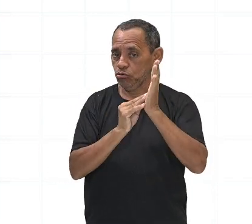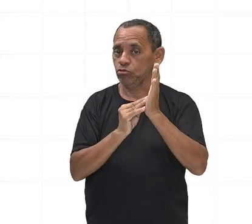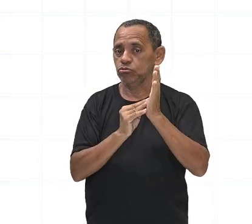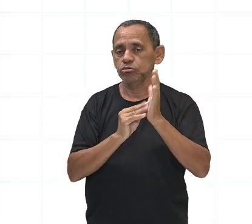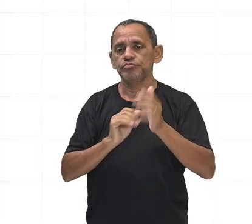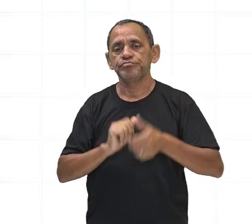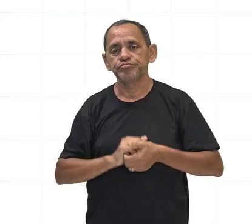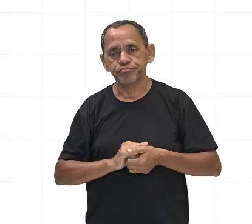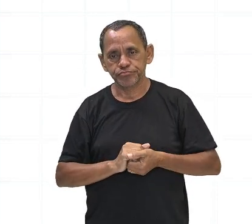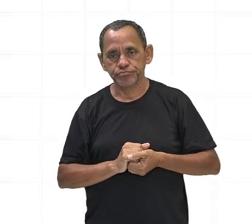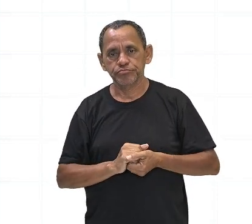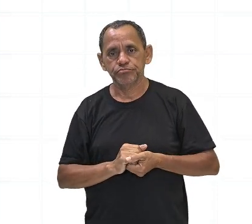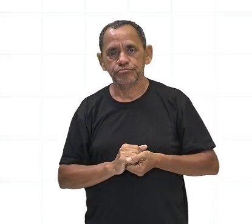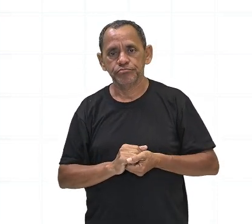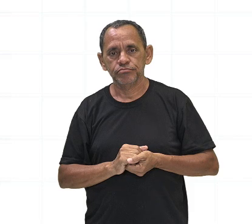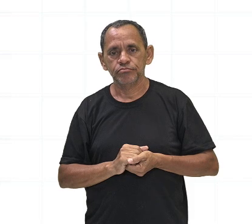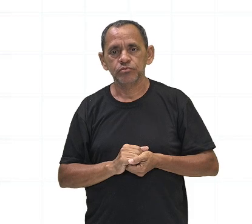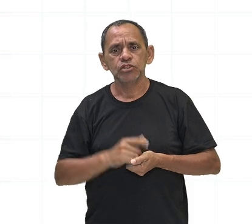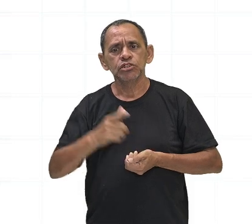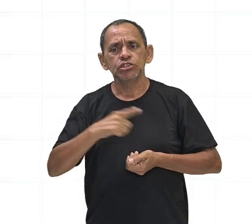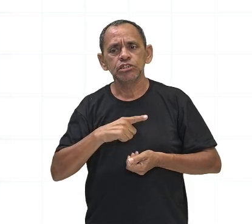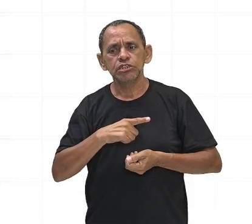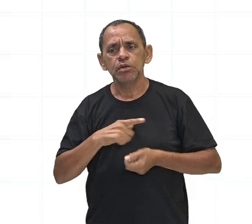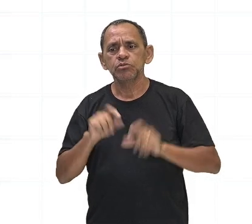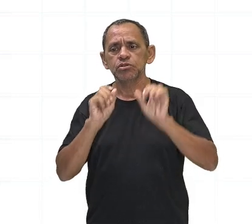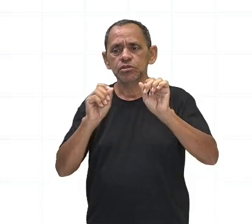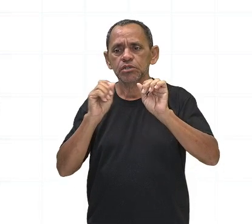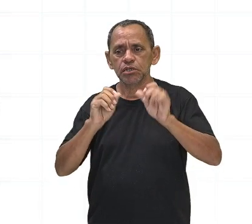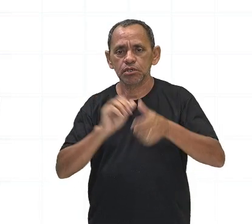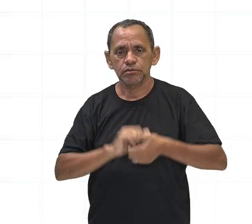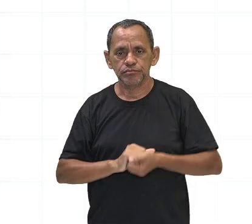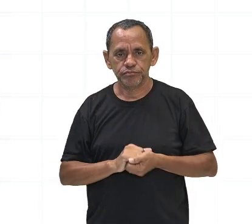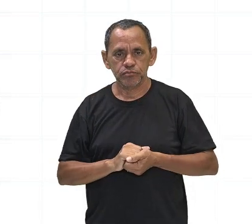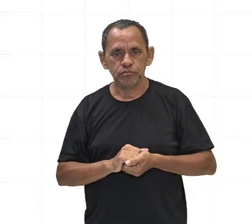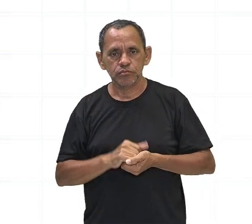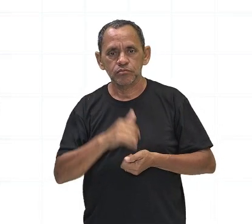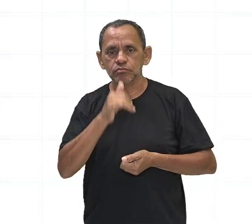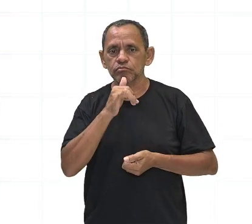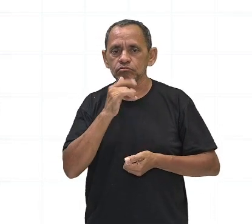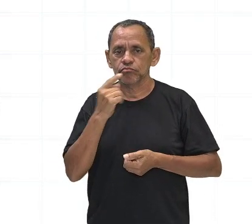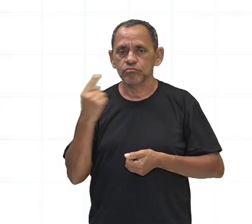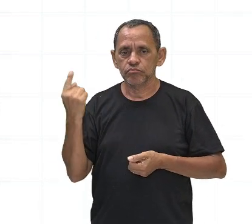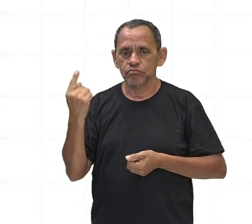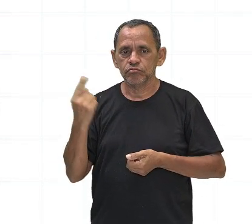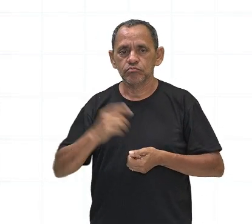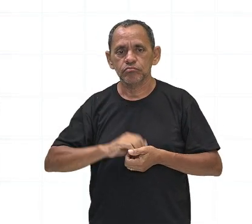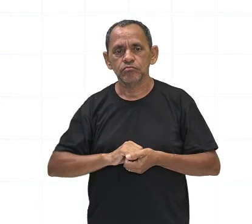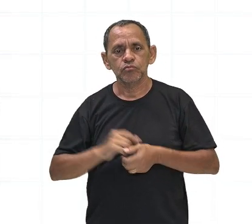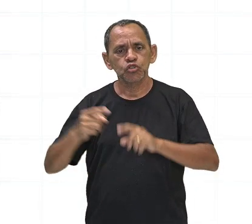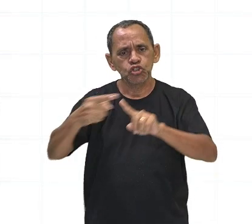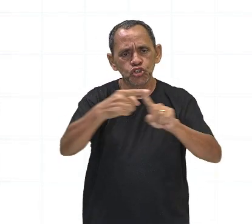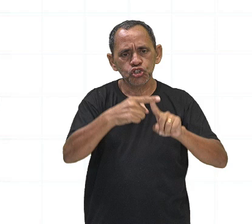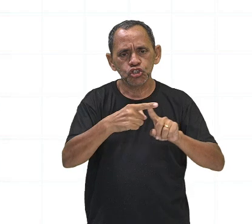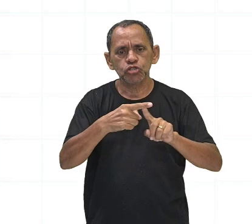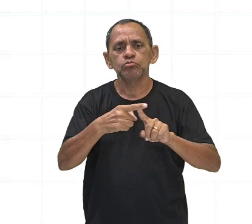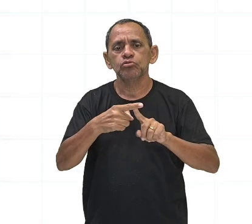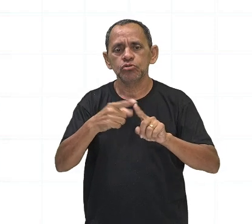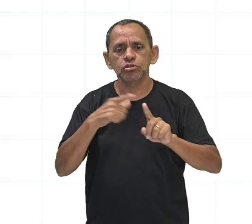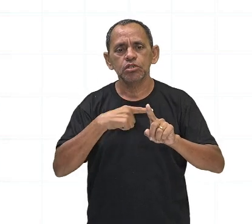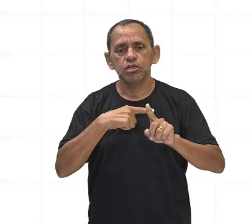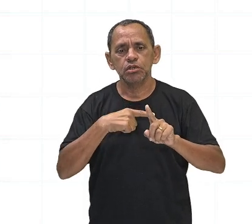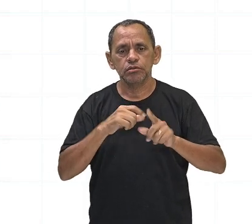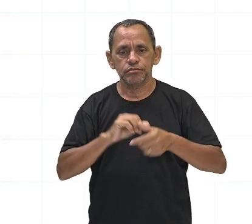naquele momento. E aí nós temos alguns exemplos de modalizadores. Vamos ver agora, olha só. Entre os